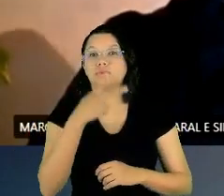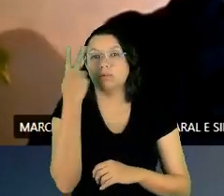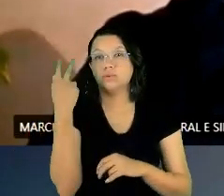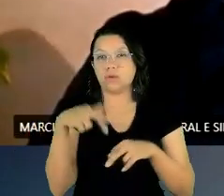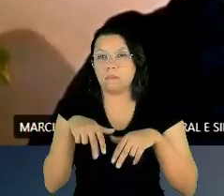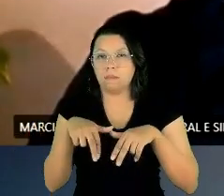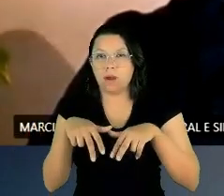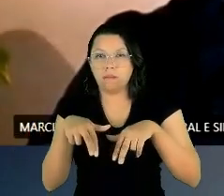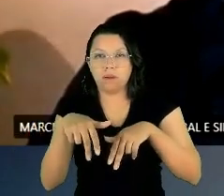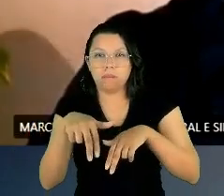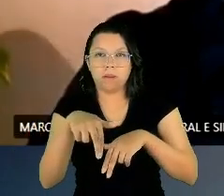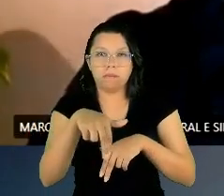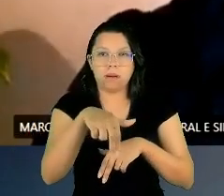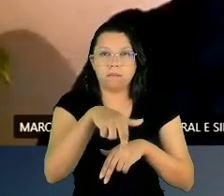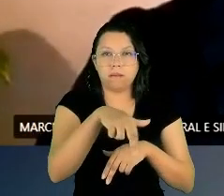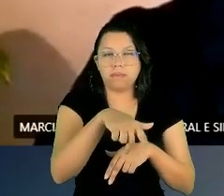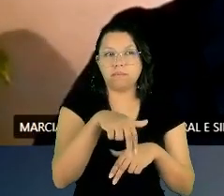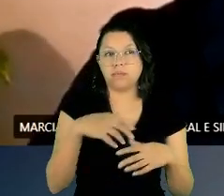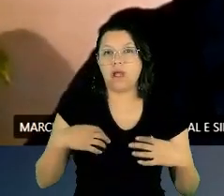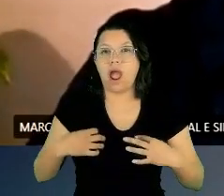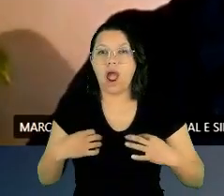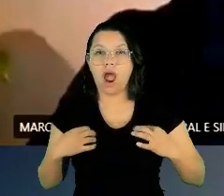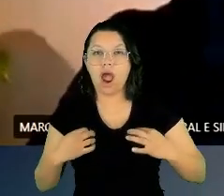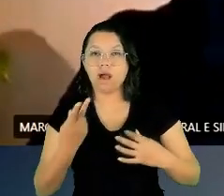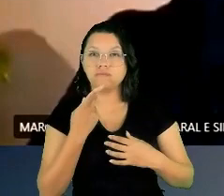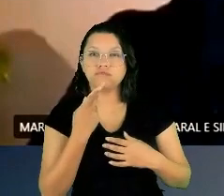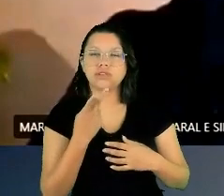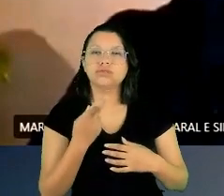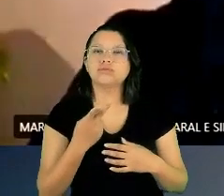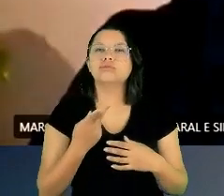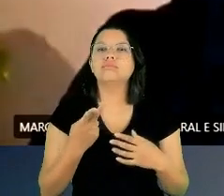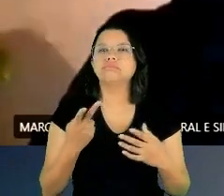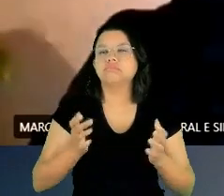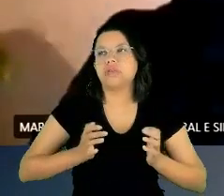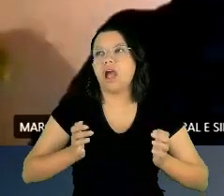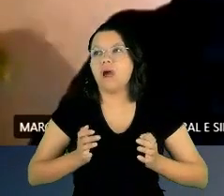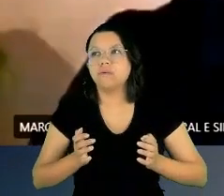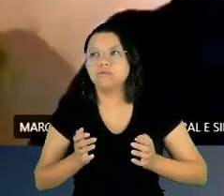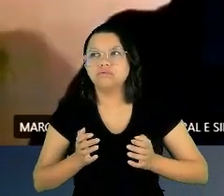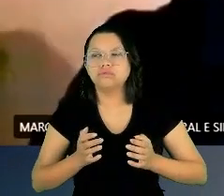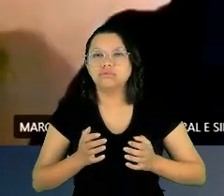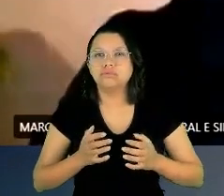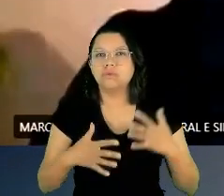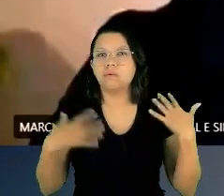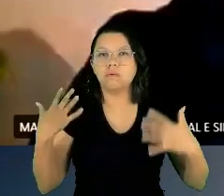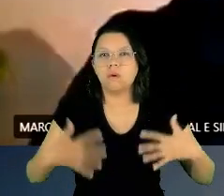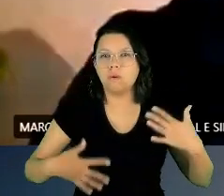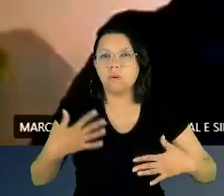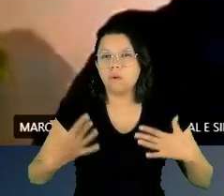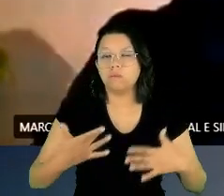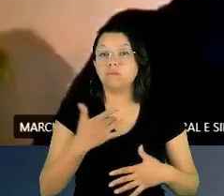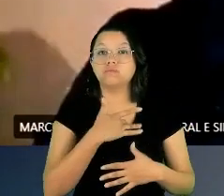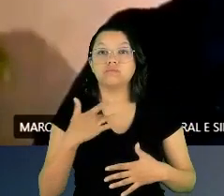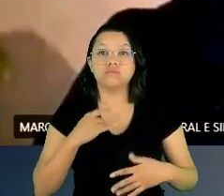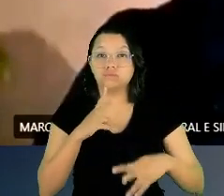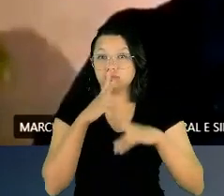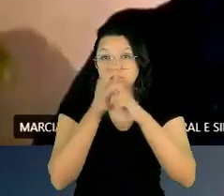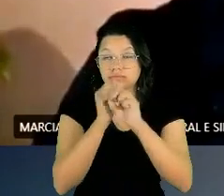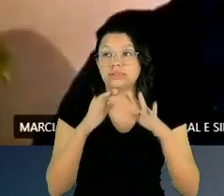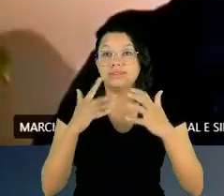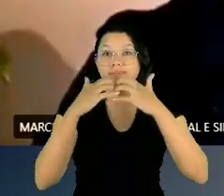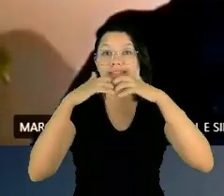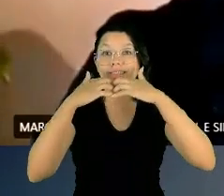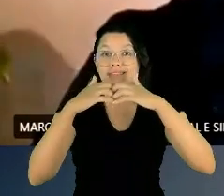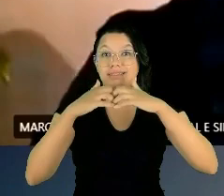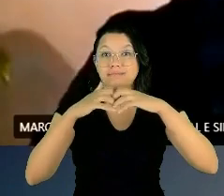se move, a roupa, vai me dizer sobre status, vai me dizer sobre força, vai me dizer sobre saúde. O cérebro